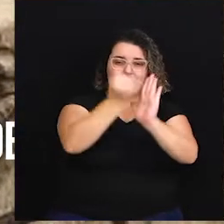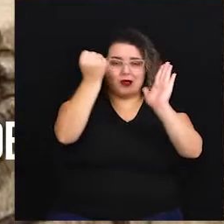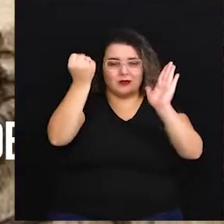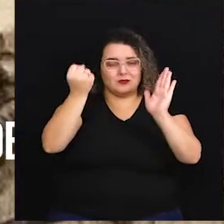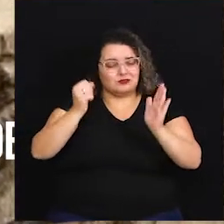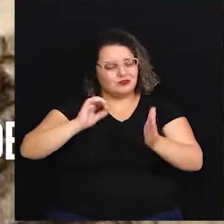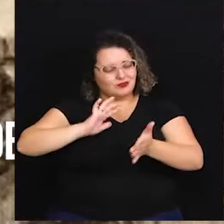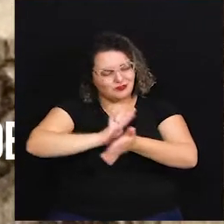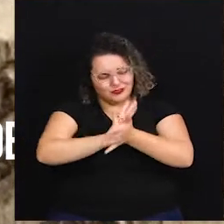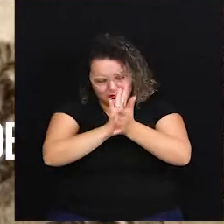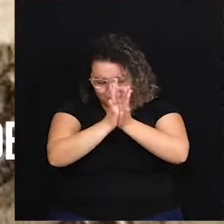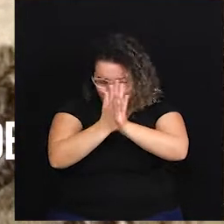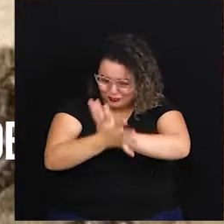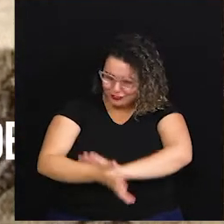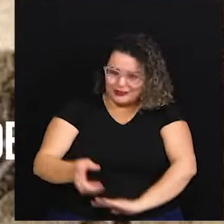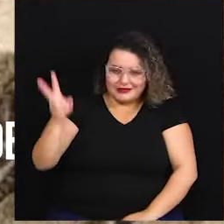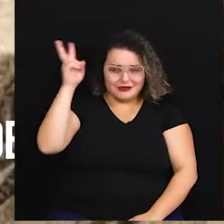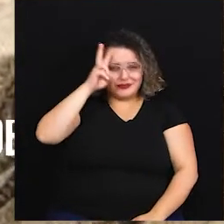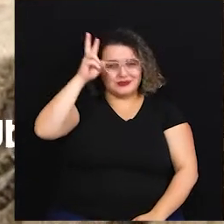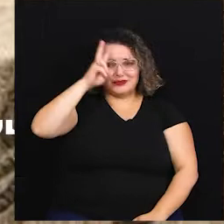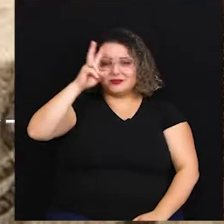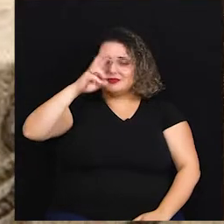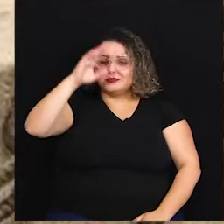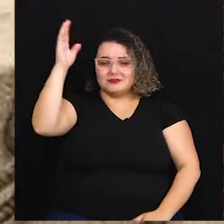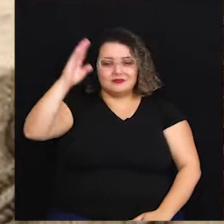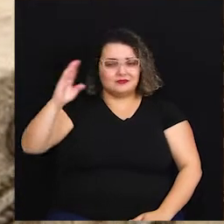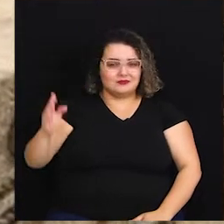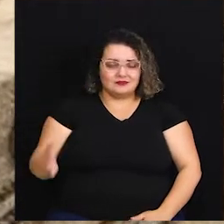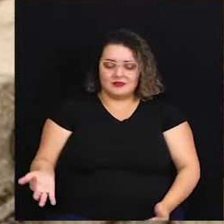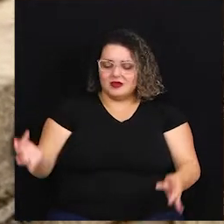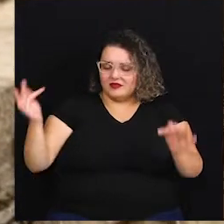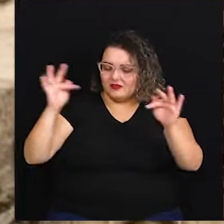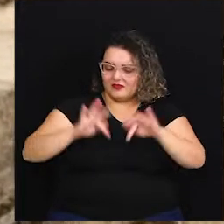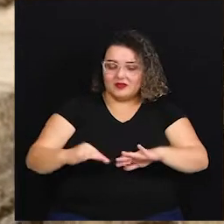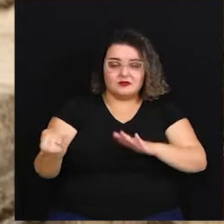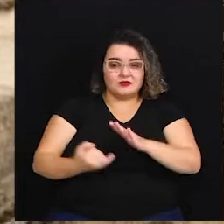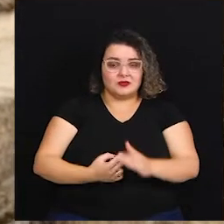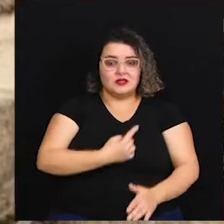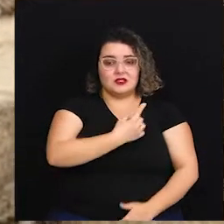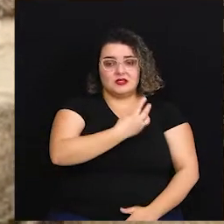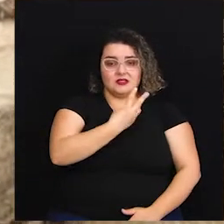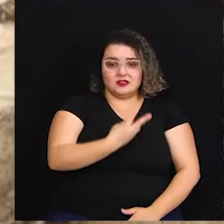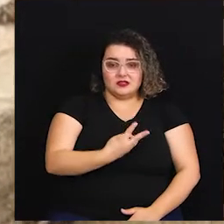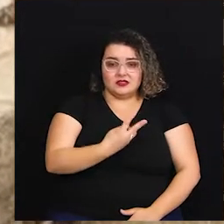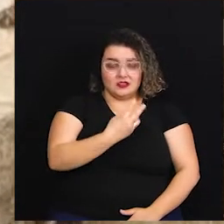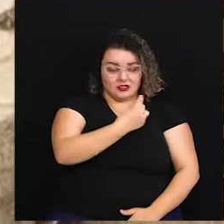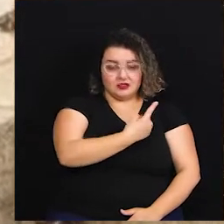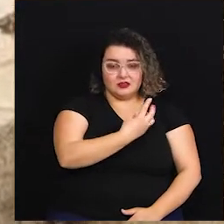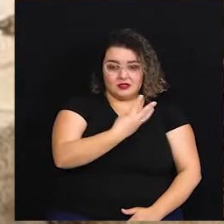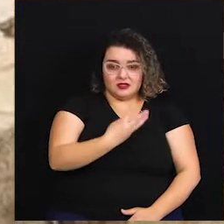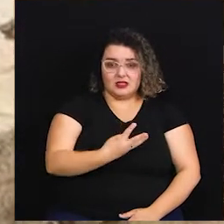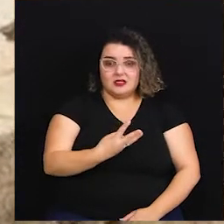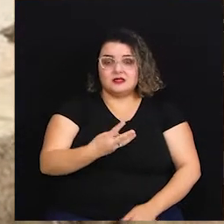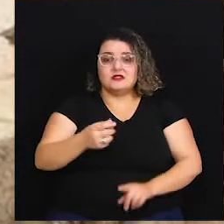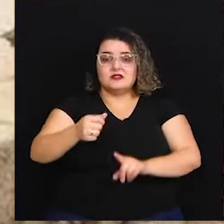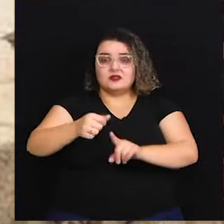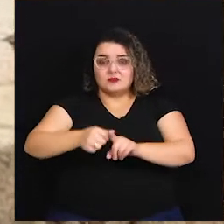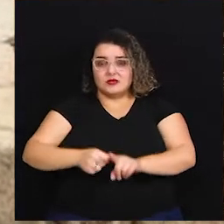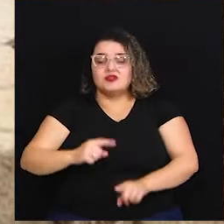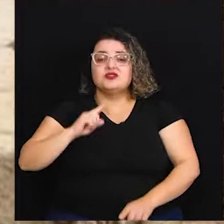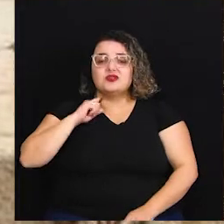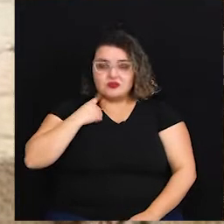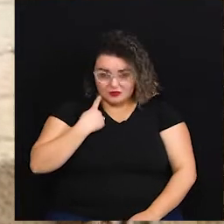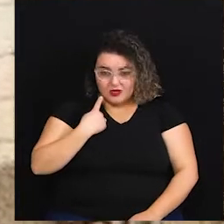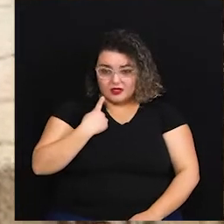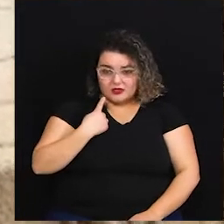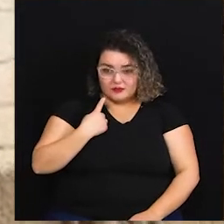marco de um período devastador para a história brasileira, que teve o seu fim institucional em 13 de maio de 1888 com a Lei